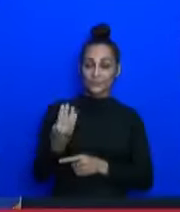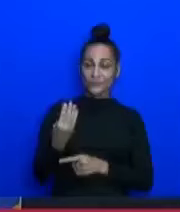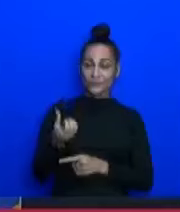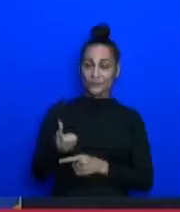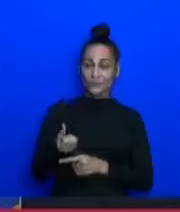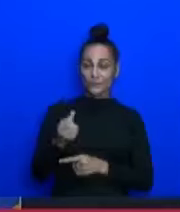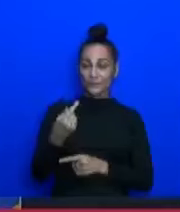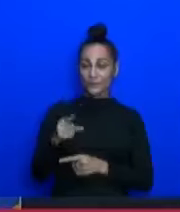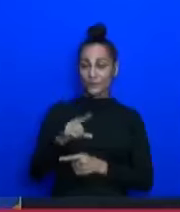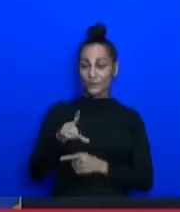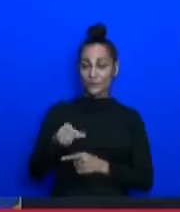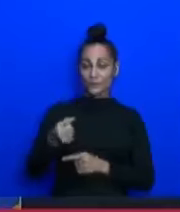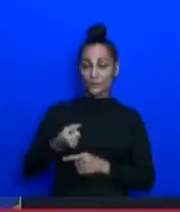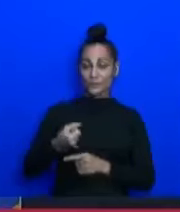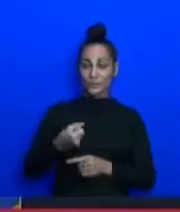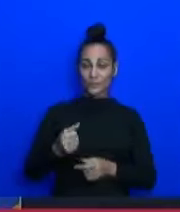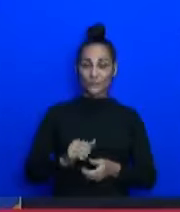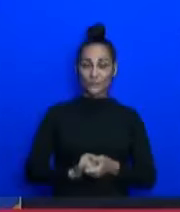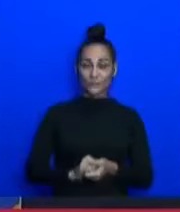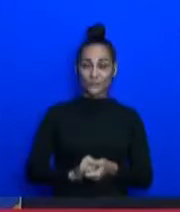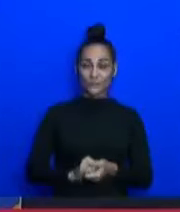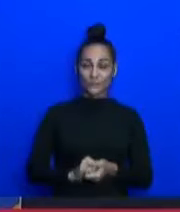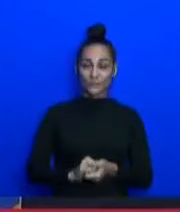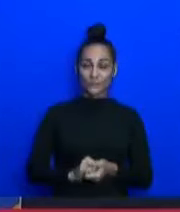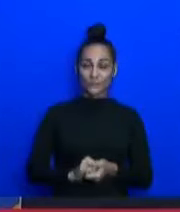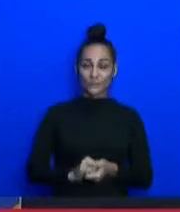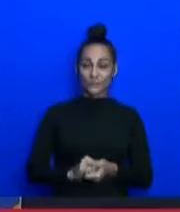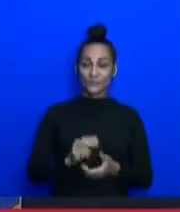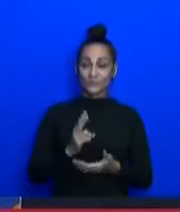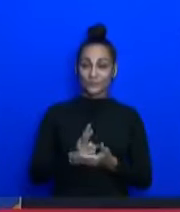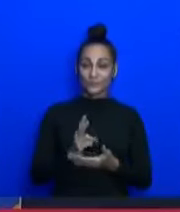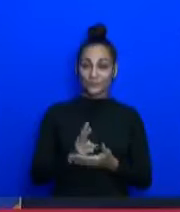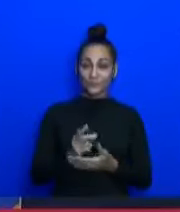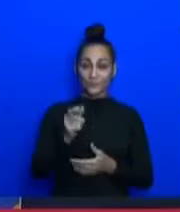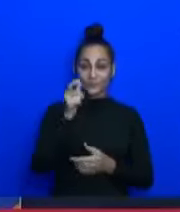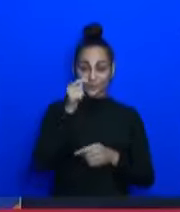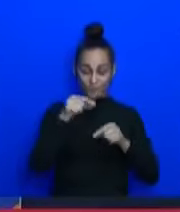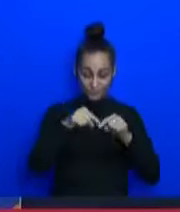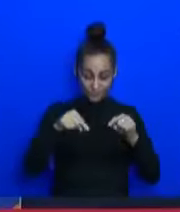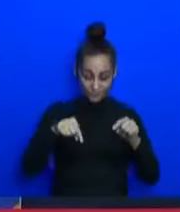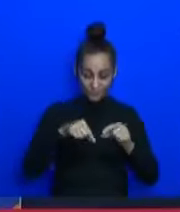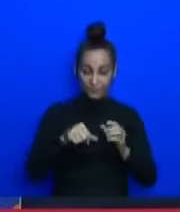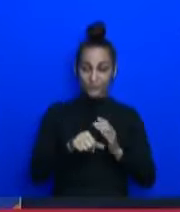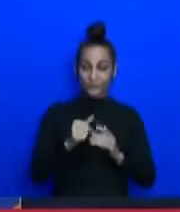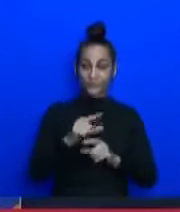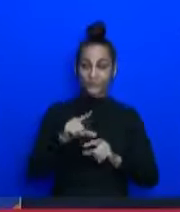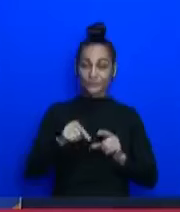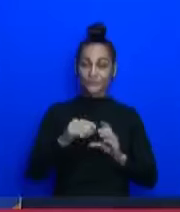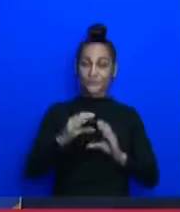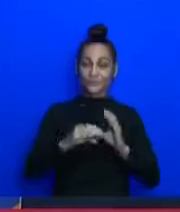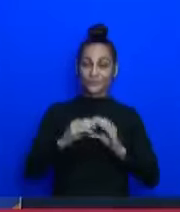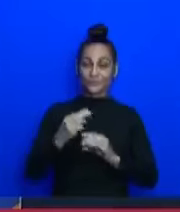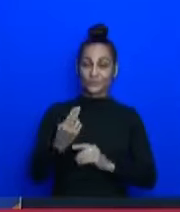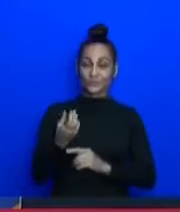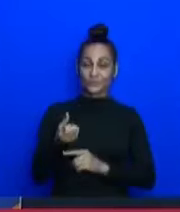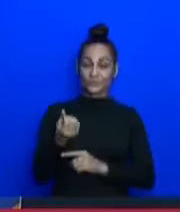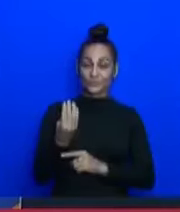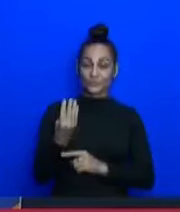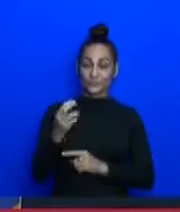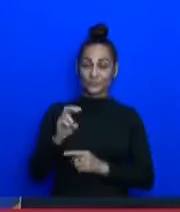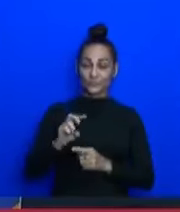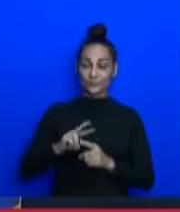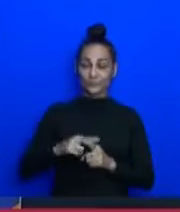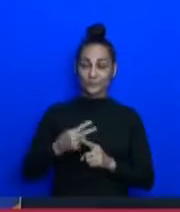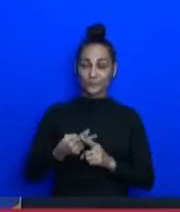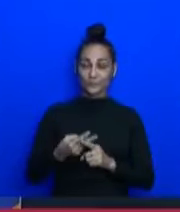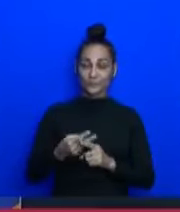foi a última dezena sorteada. Vamos então à conferência dos números sorteados nesse primeiro sorteio do concurso 2645